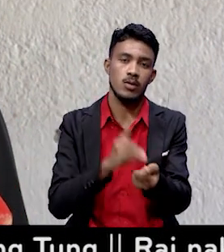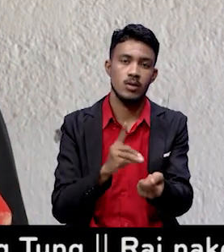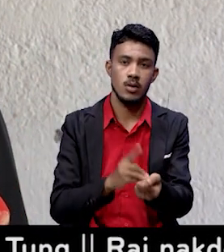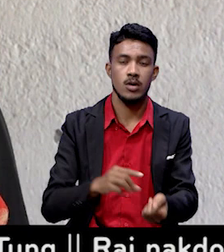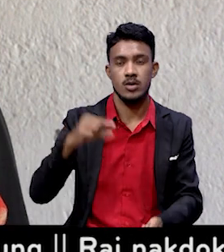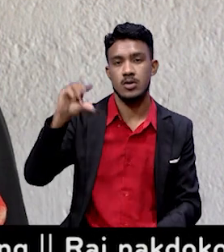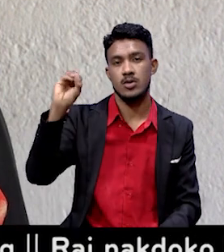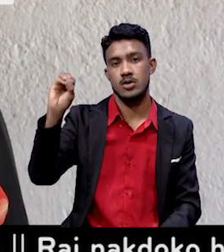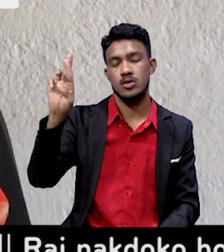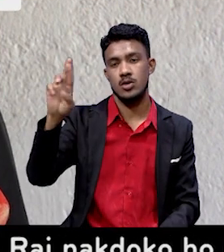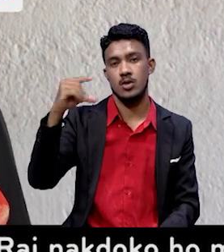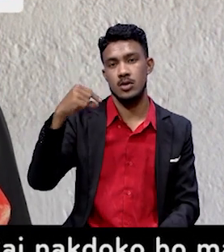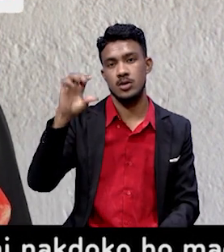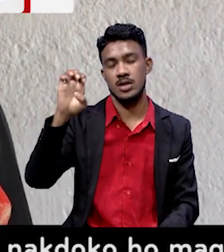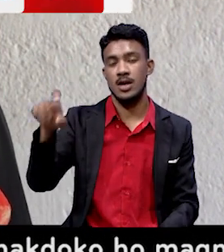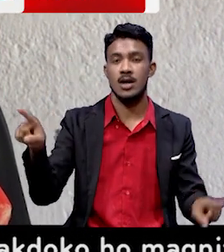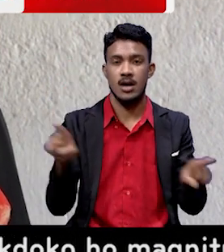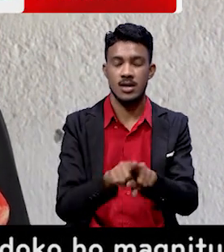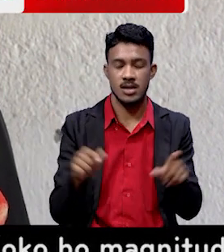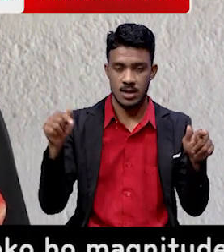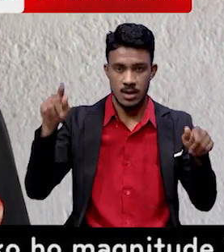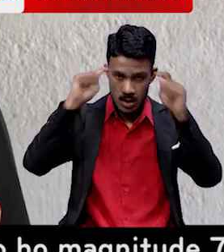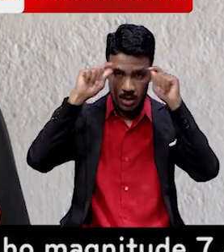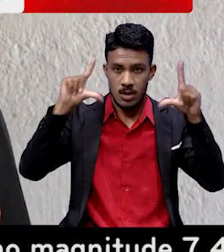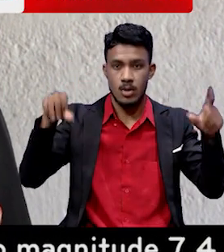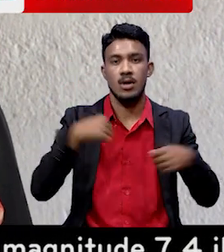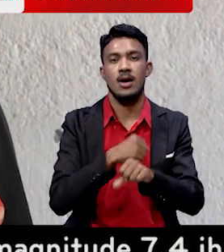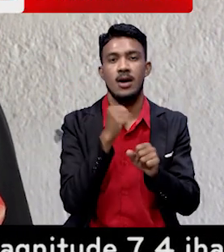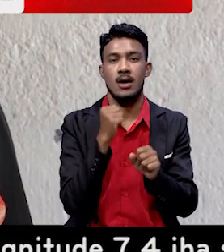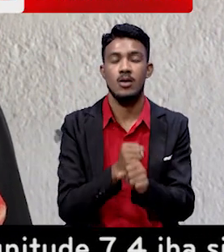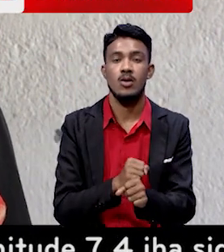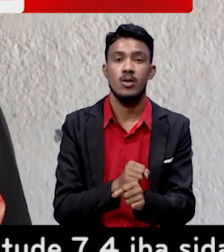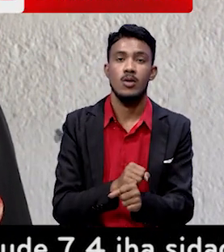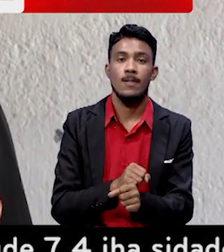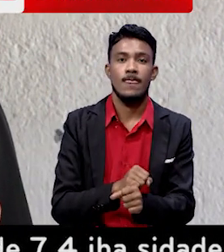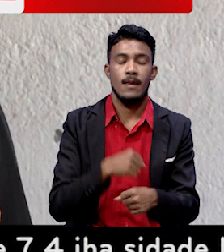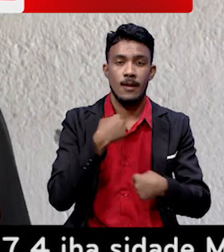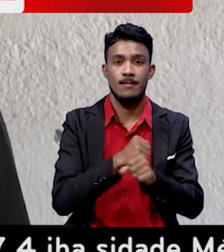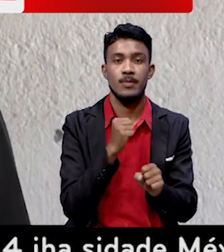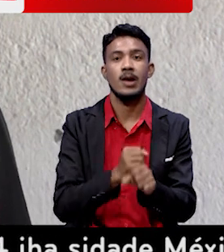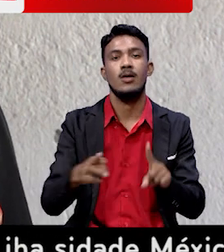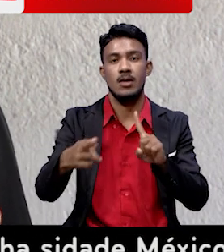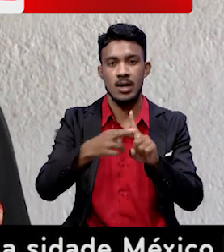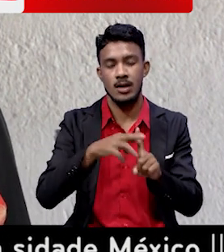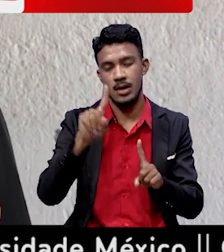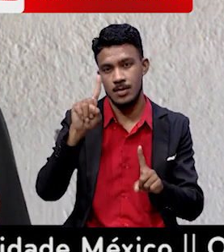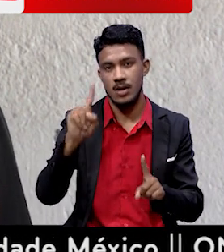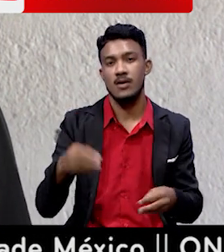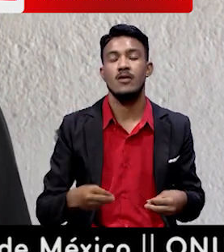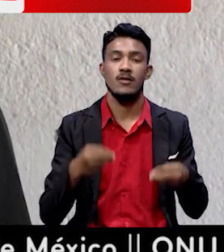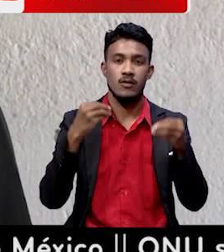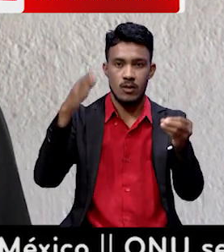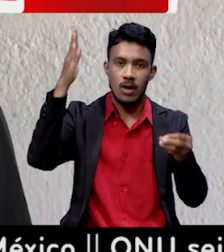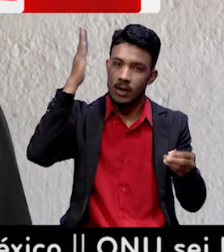Jorge Sampaio Nian, Hanoi se Timor, Halo, monumento Ruma Bania, ou foi homenagem em